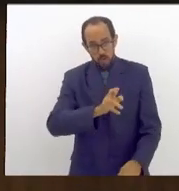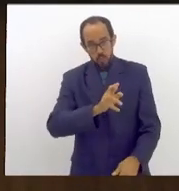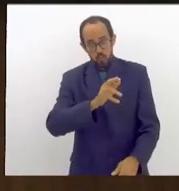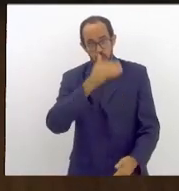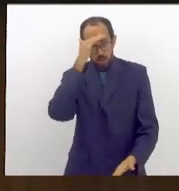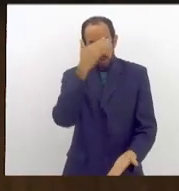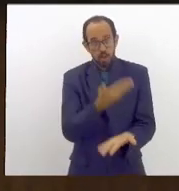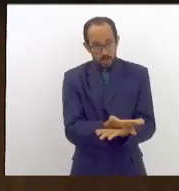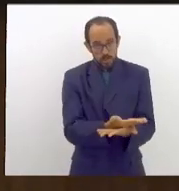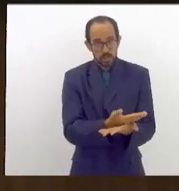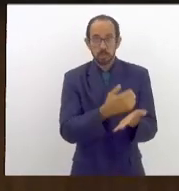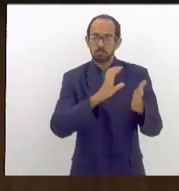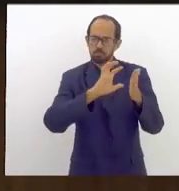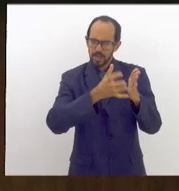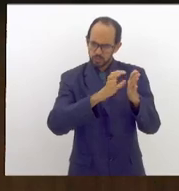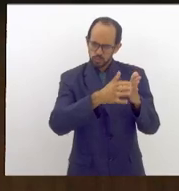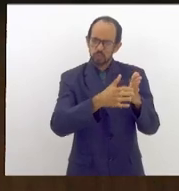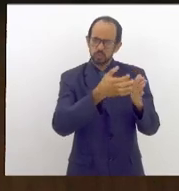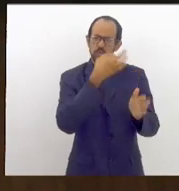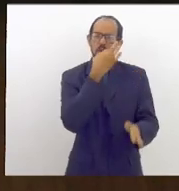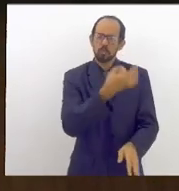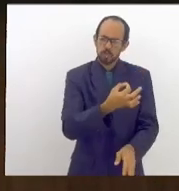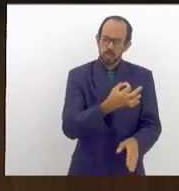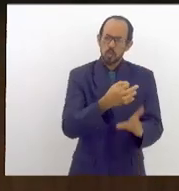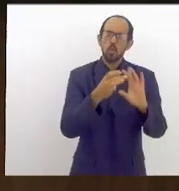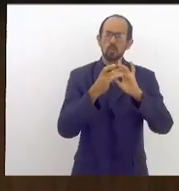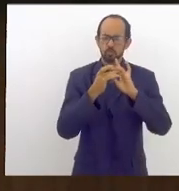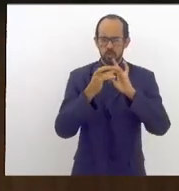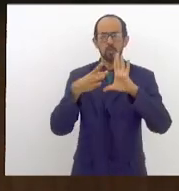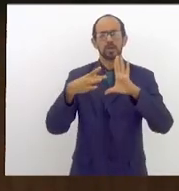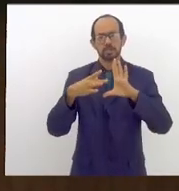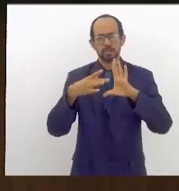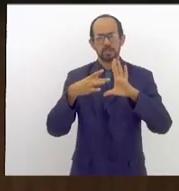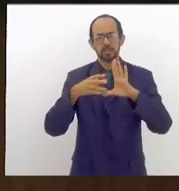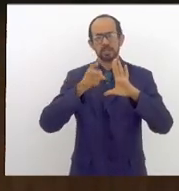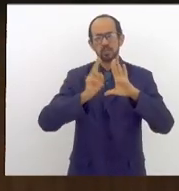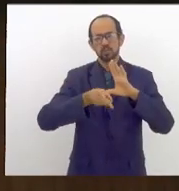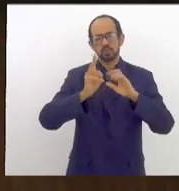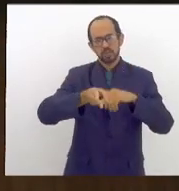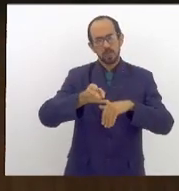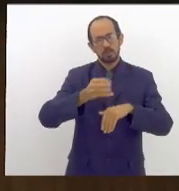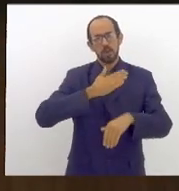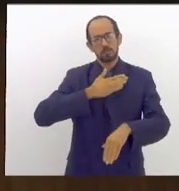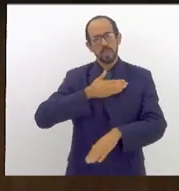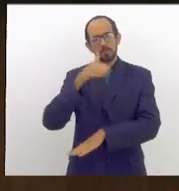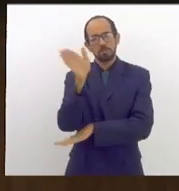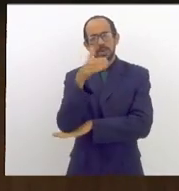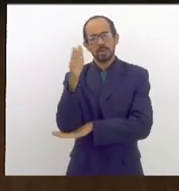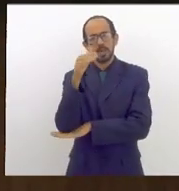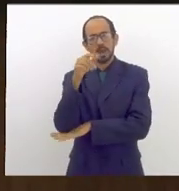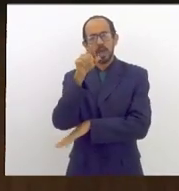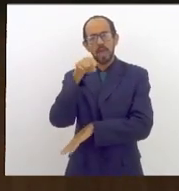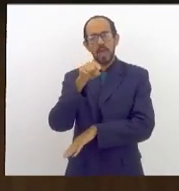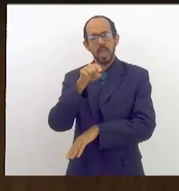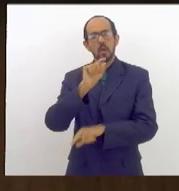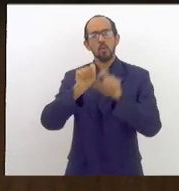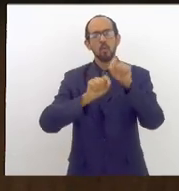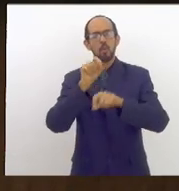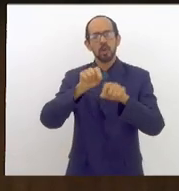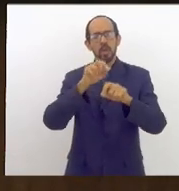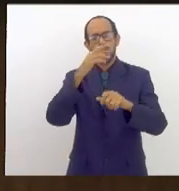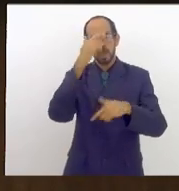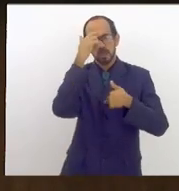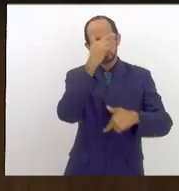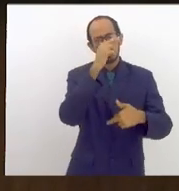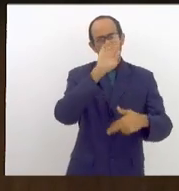posicionamento de uma forma bem democrática e sempre a mesma Bandeira foi humanização e humanizar é isso é saber